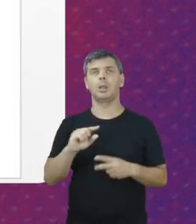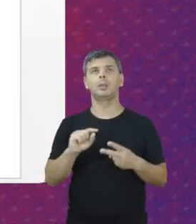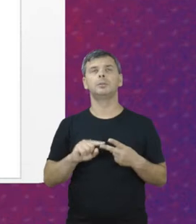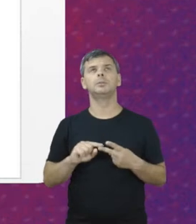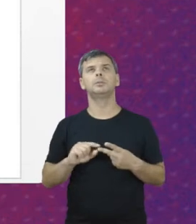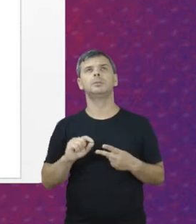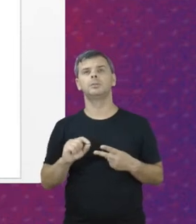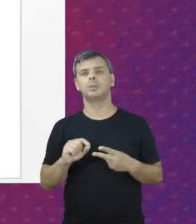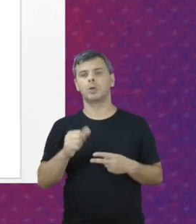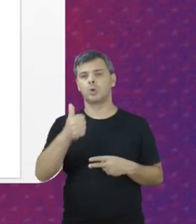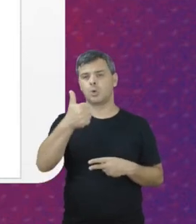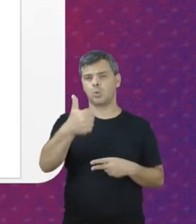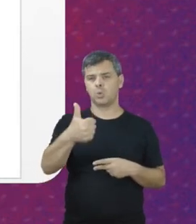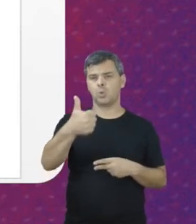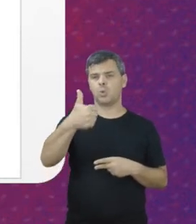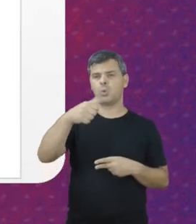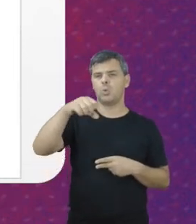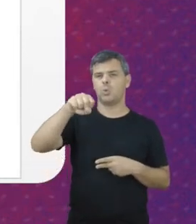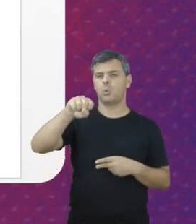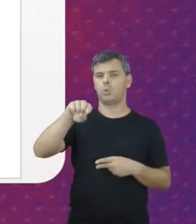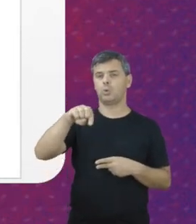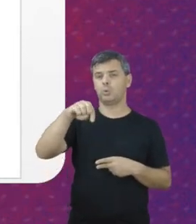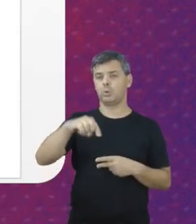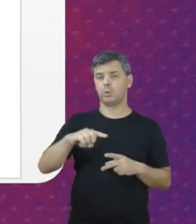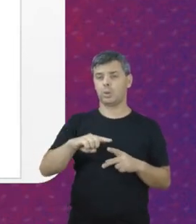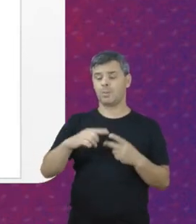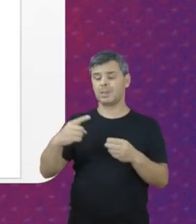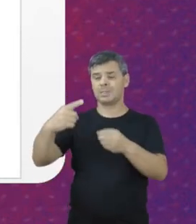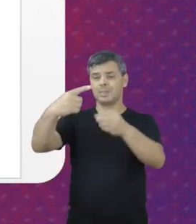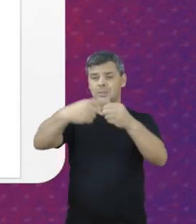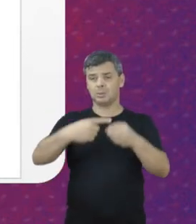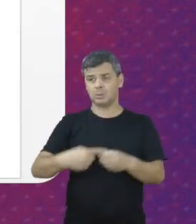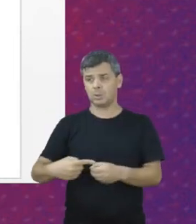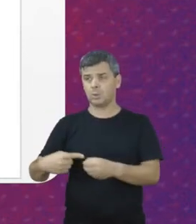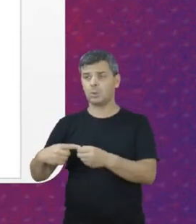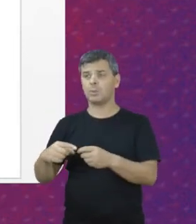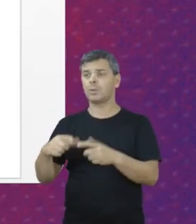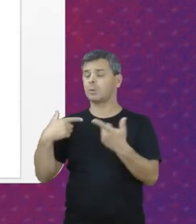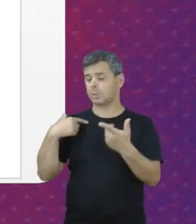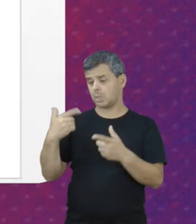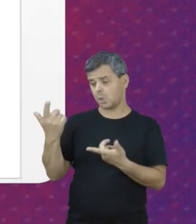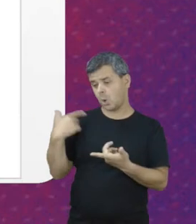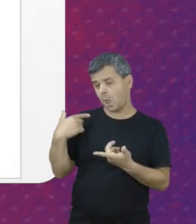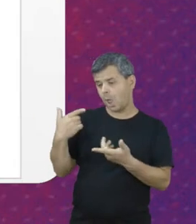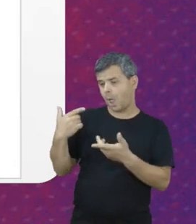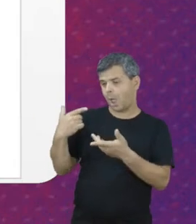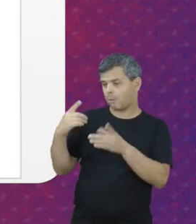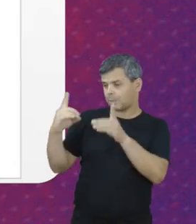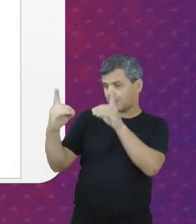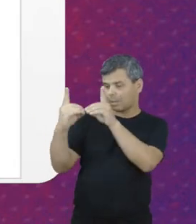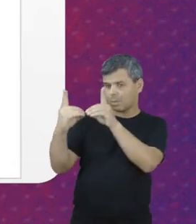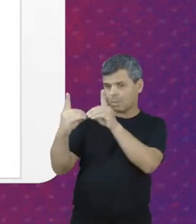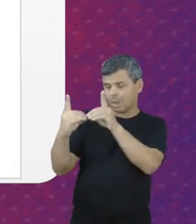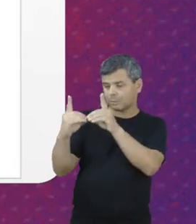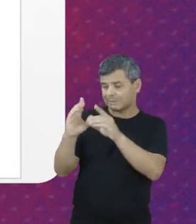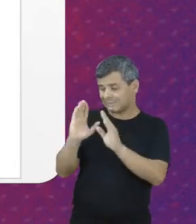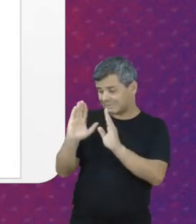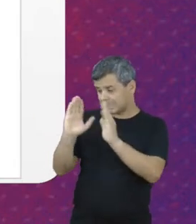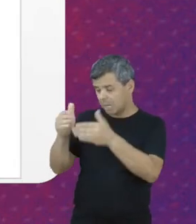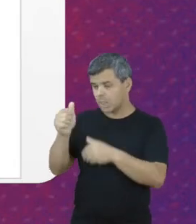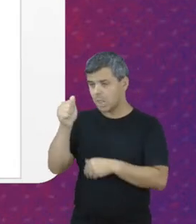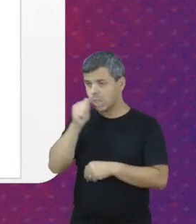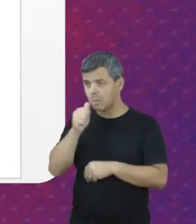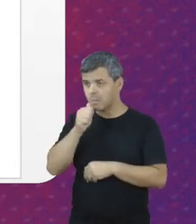Aqui tem o 180, estou falando de Alagoas, mas em cada cidade tem o seu canal de atendimento, que é um canal diretamente de